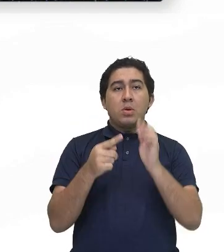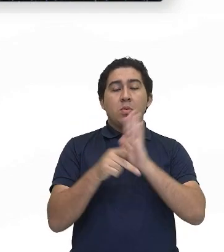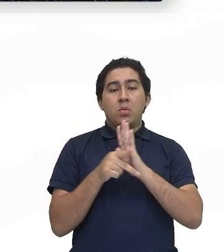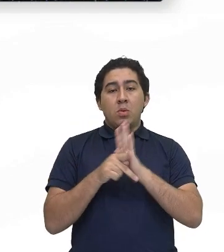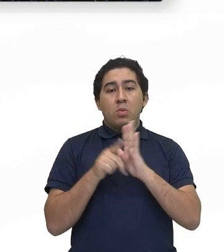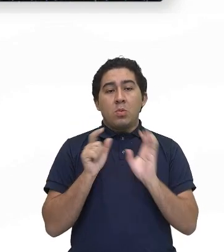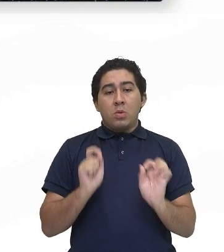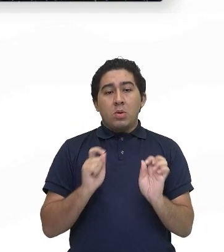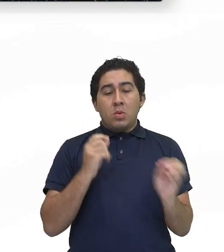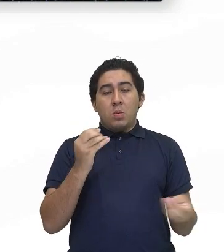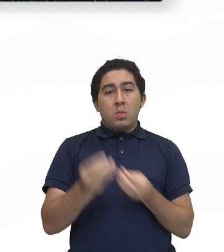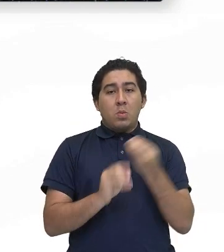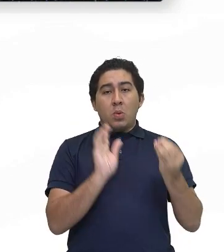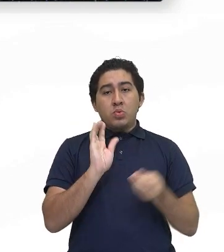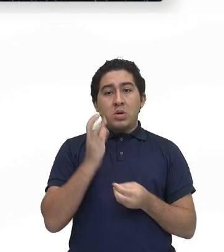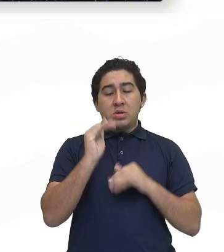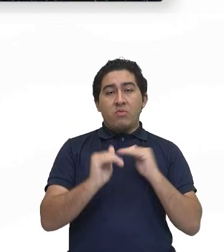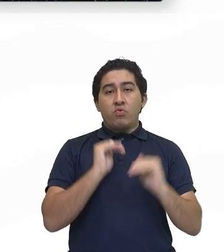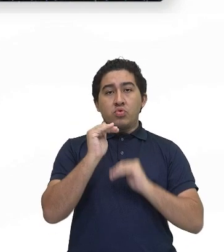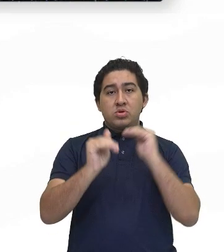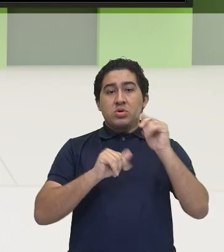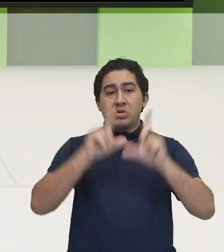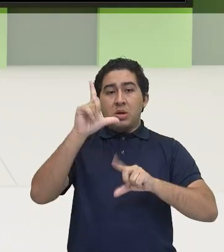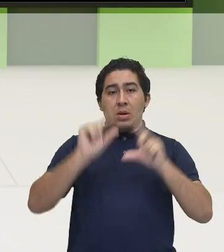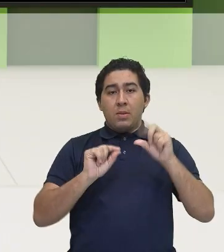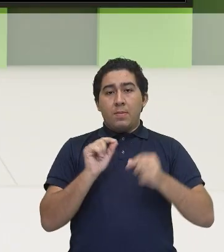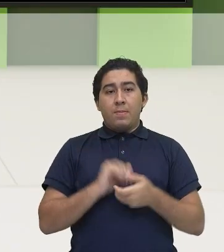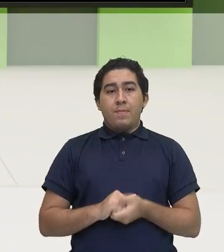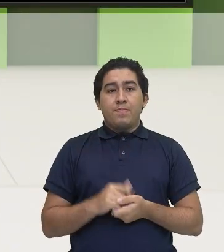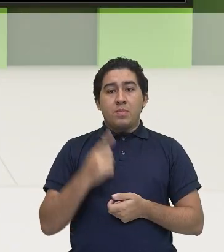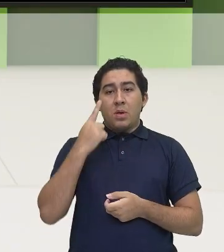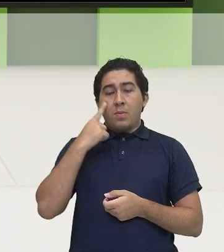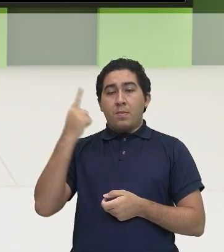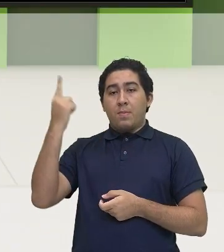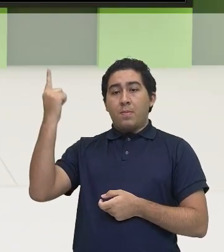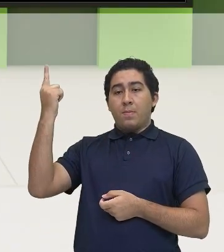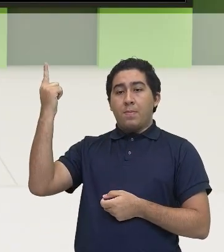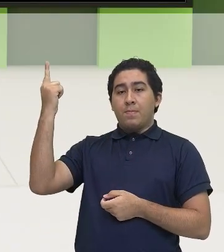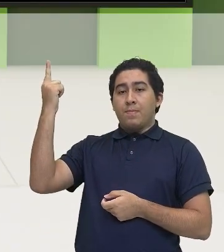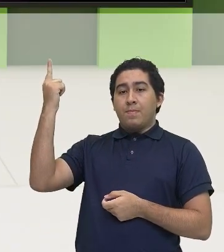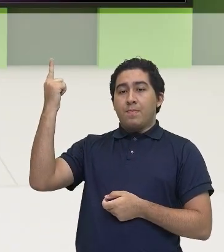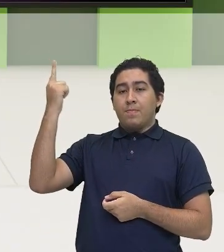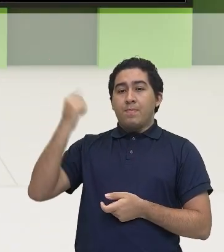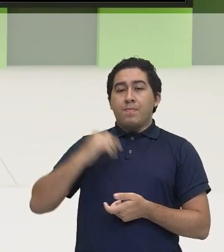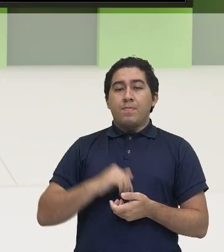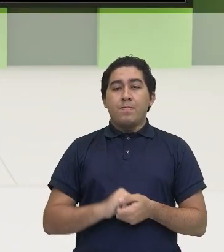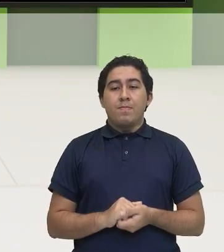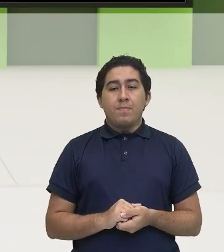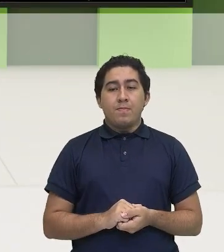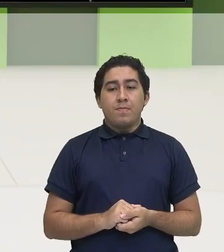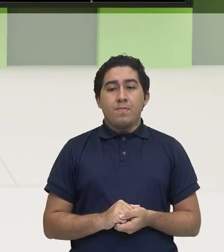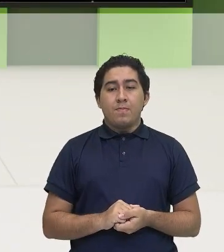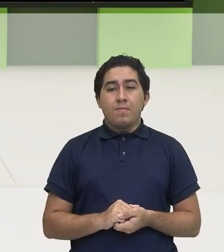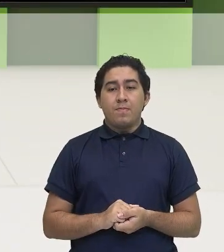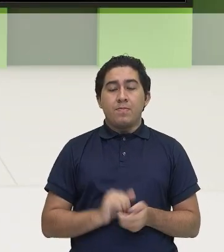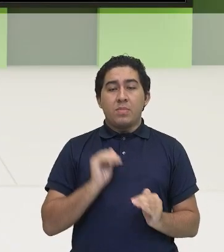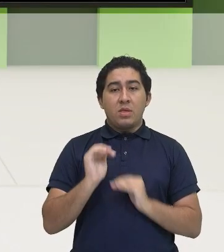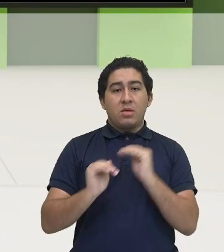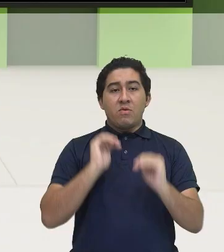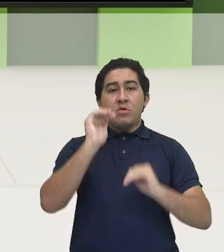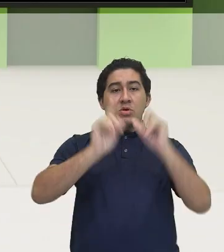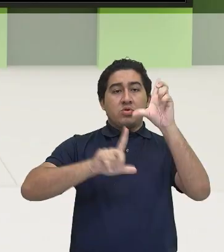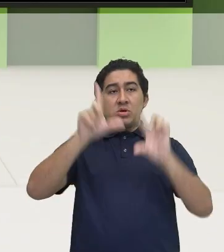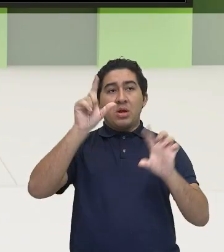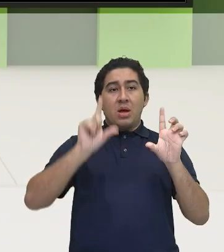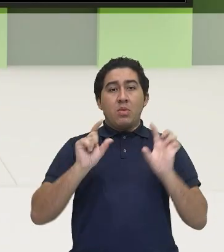a parte da evolução estelar. Vejam aqui. Nós temos aí na evolução estelar é